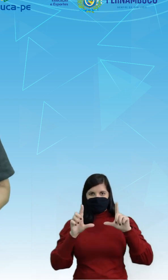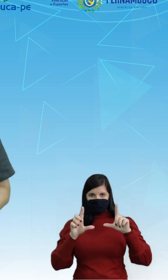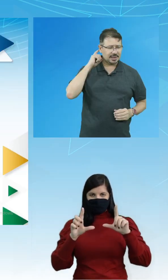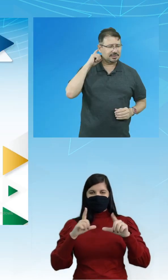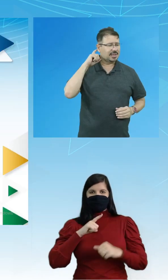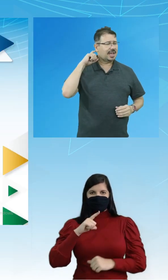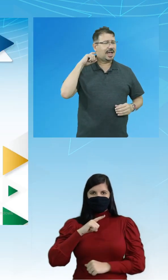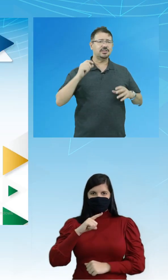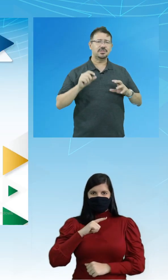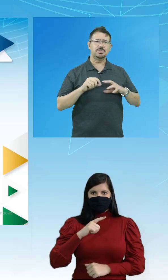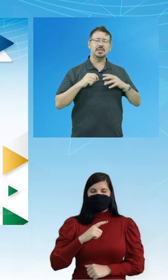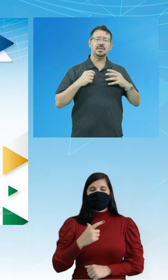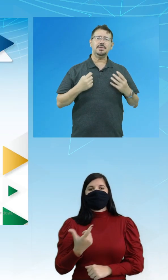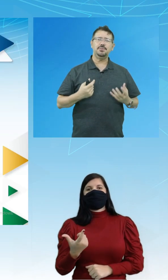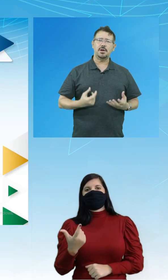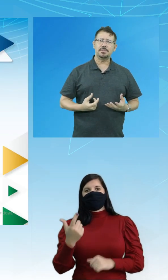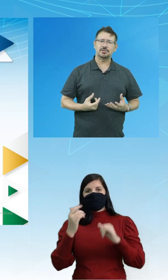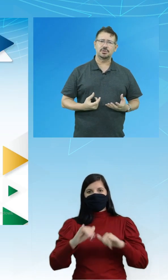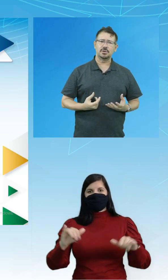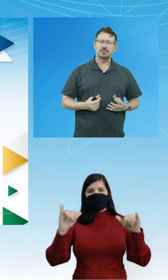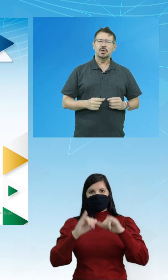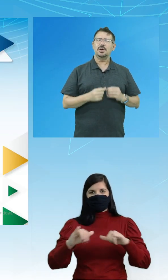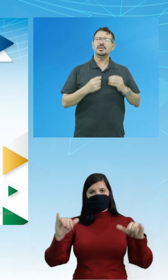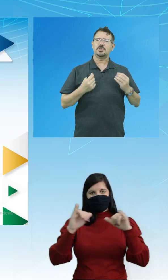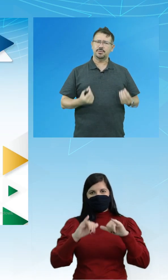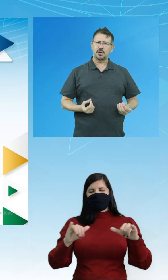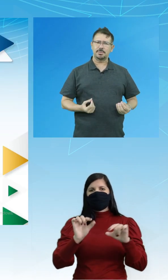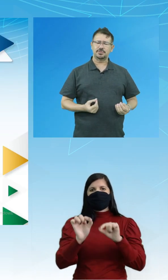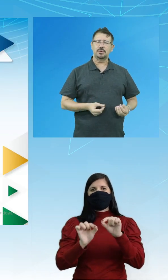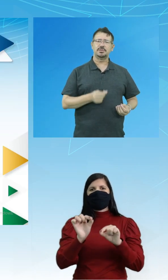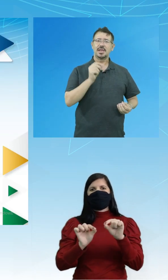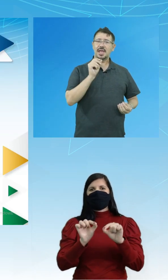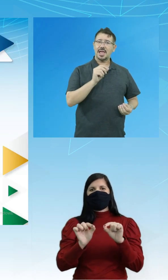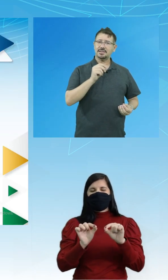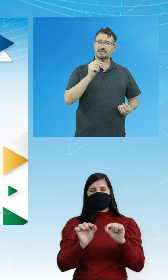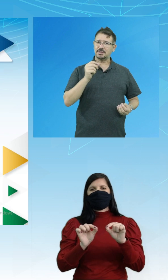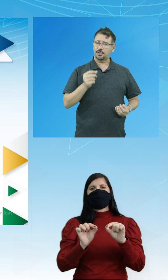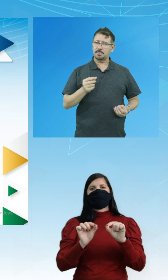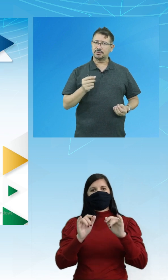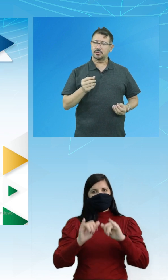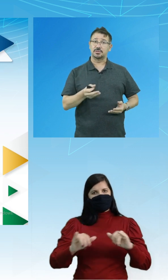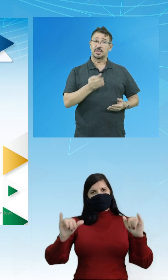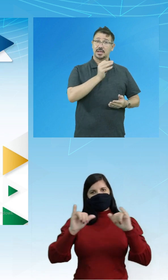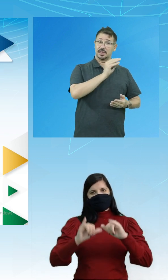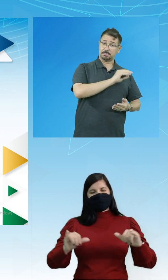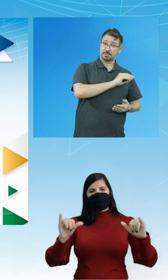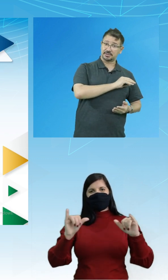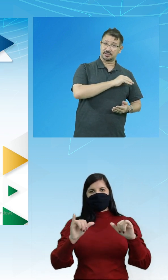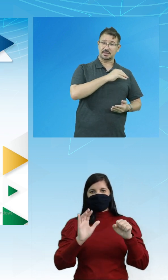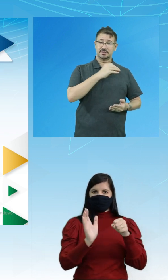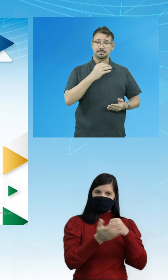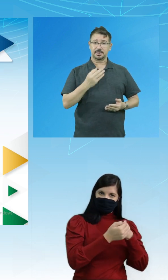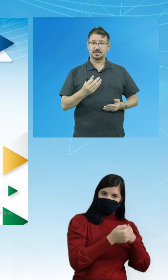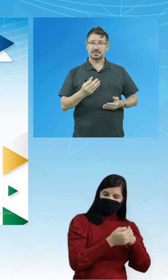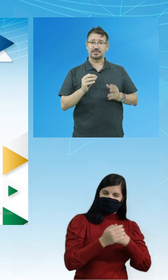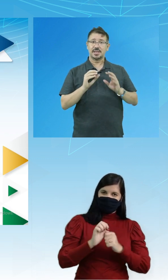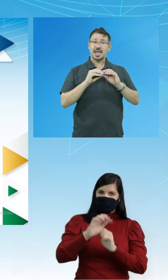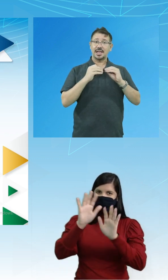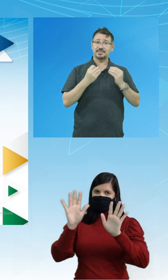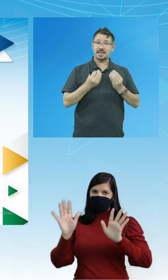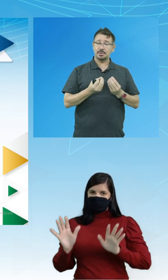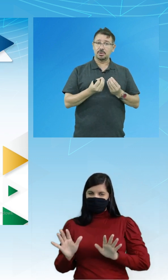para vocês a questão de informações. O que são informações? Essas informações explícitas e